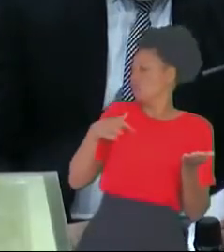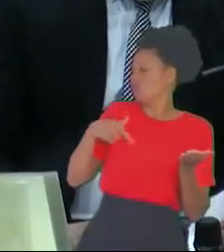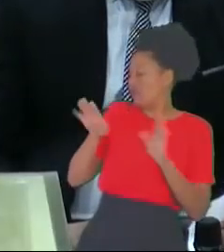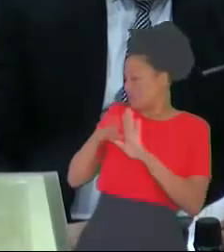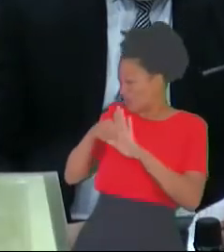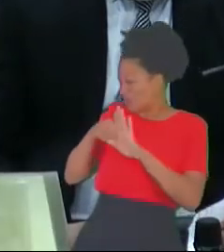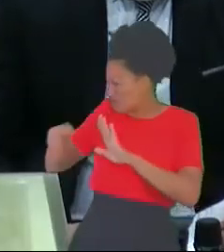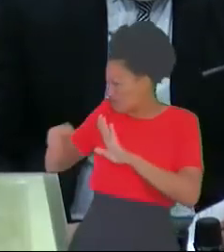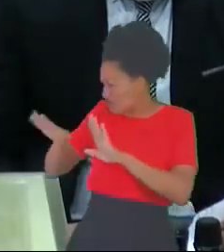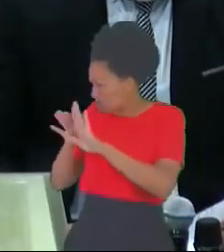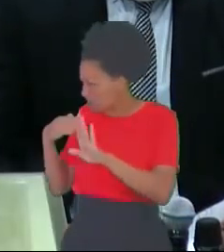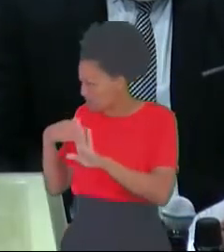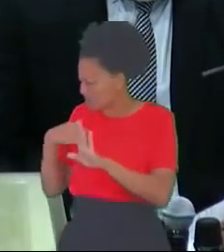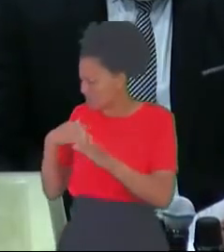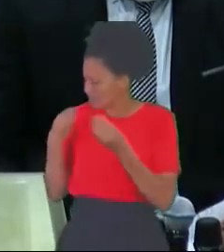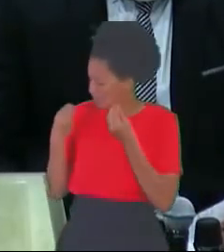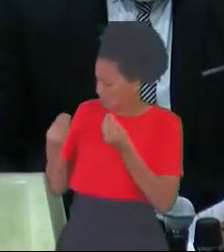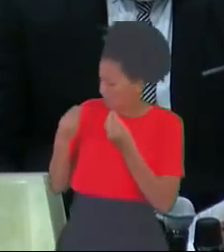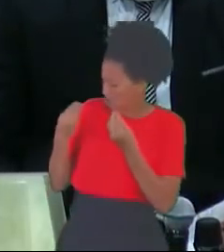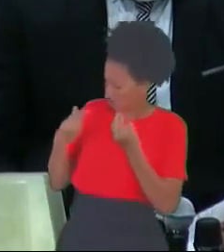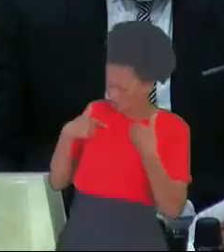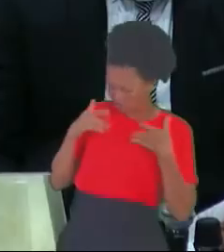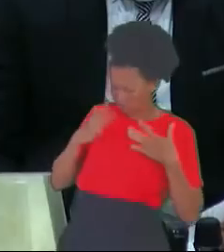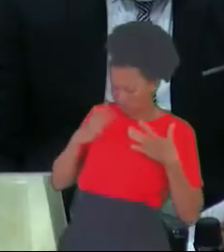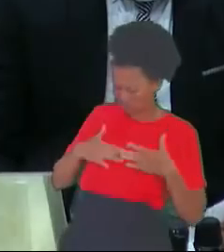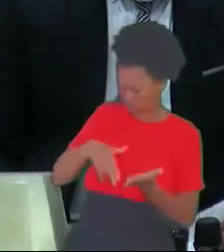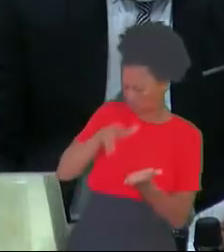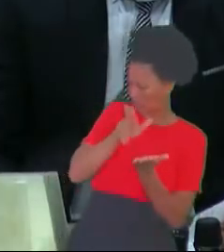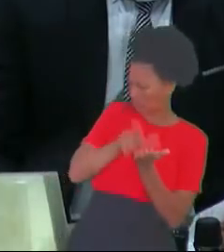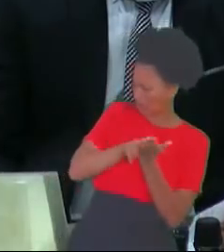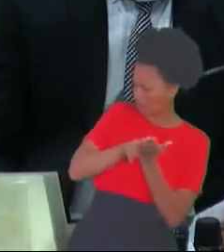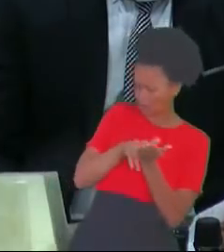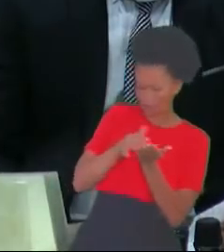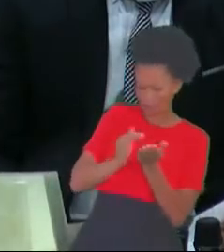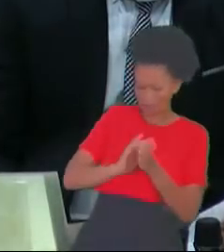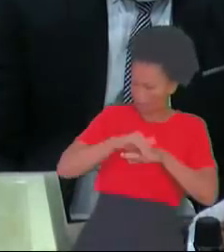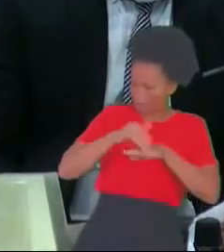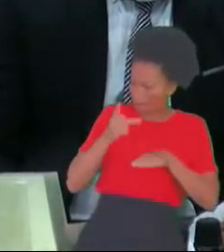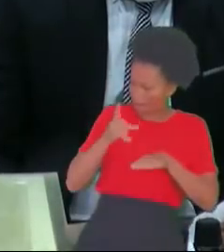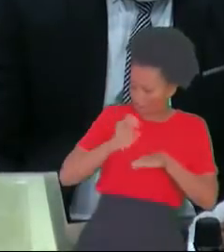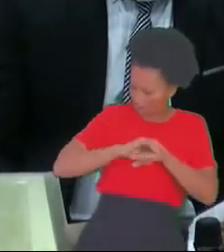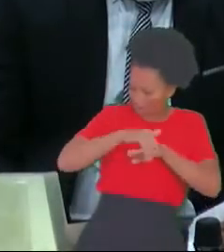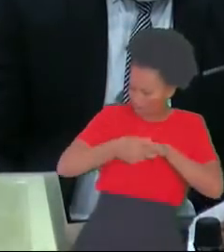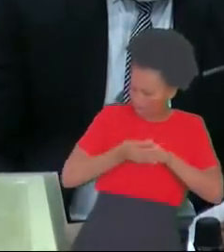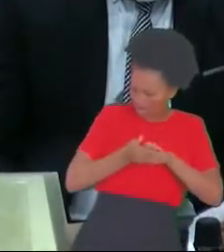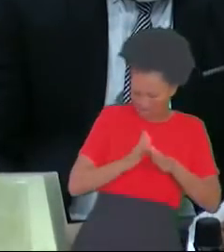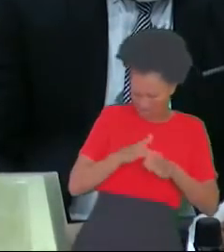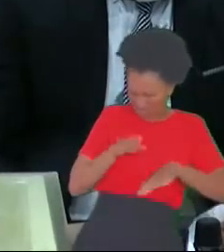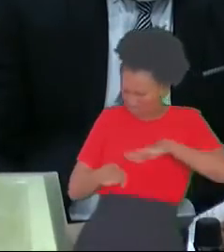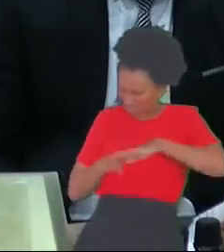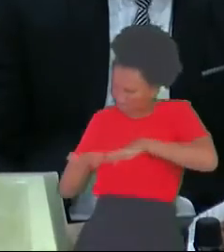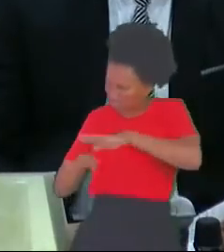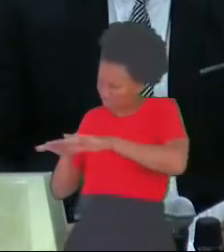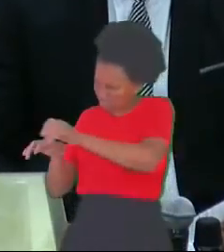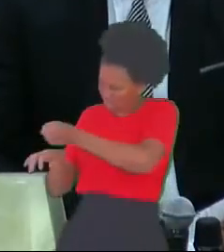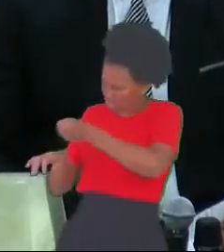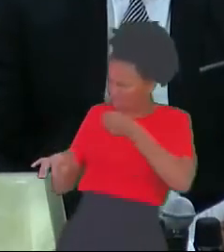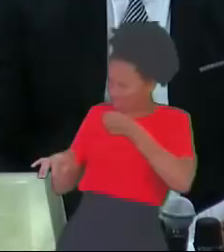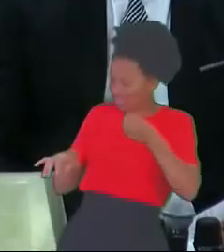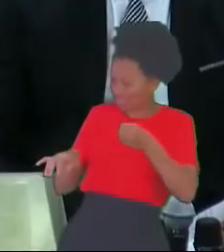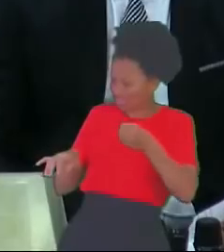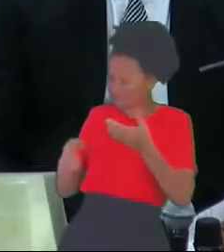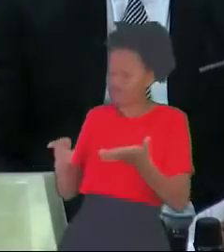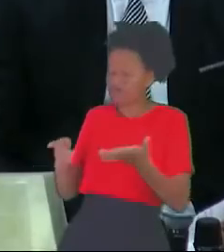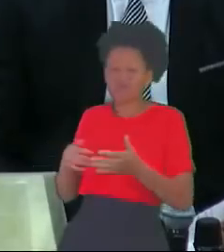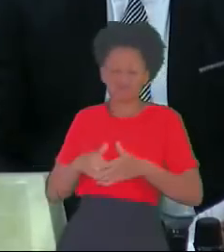roupa. Como tornarei a vestir? Já lavei os meus pés, como tornarei a sujar? Isso fala de